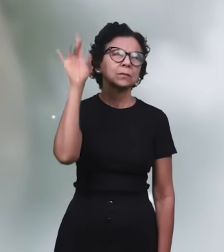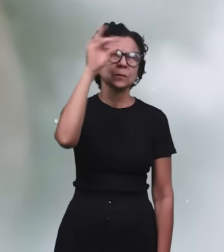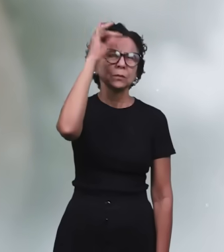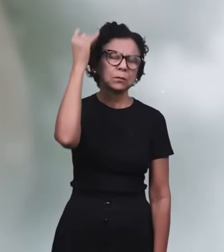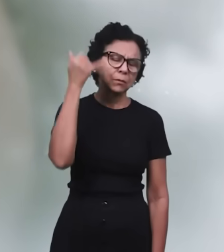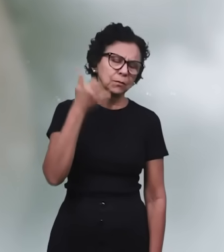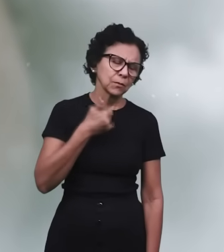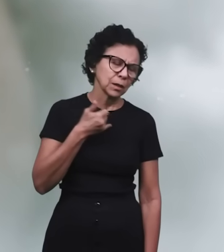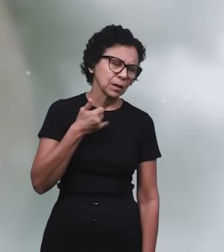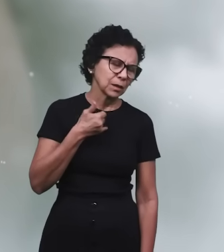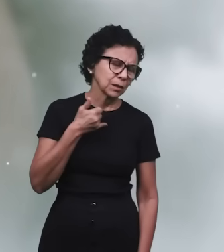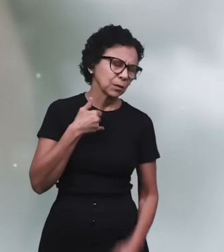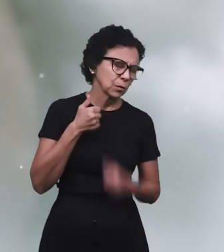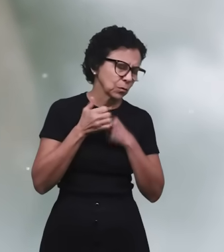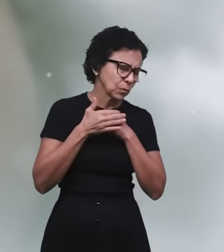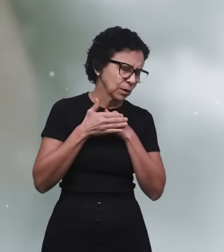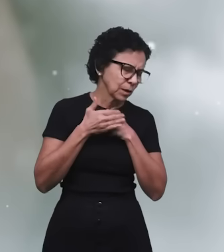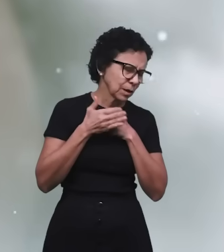falou baixinho